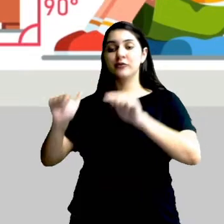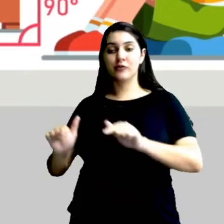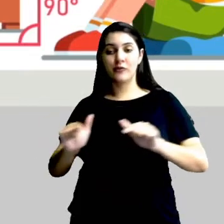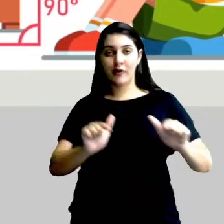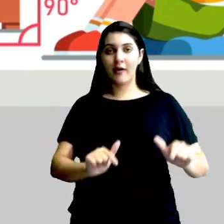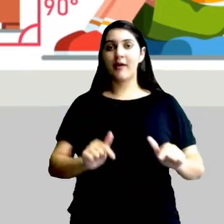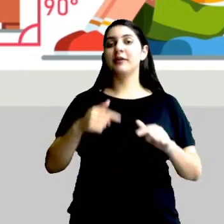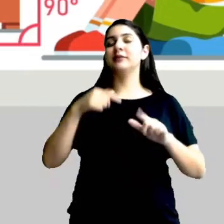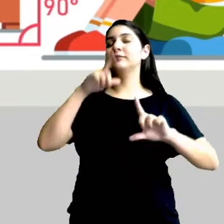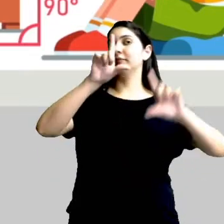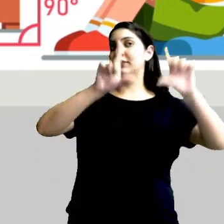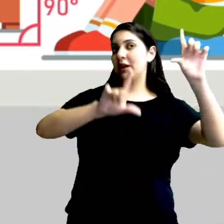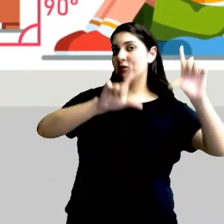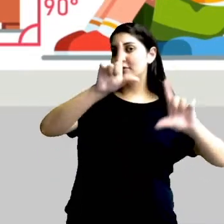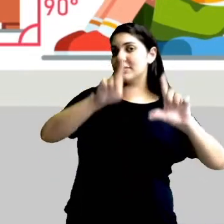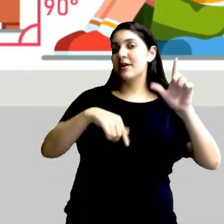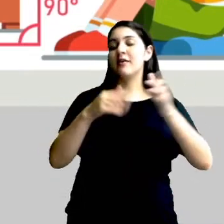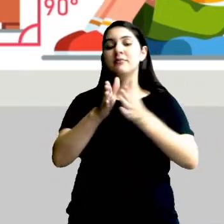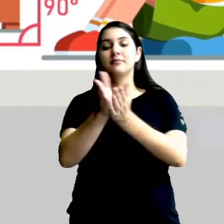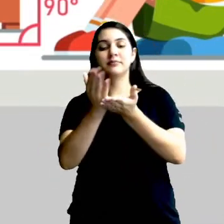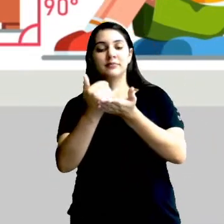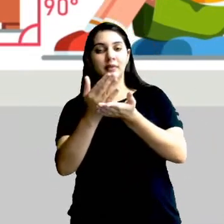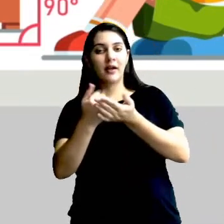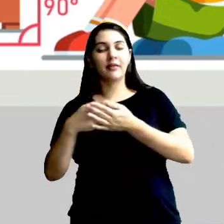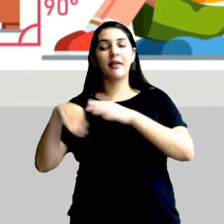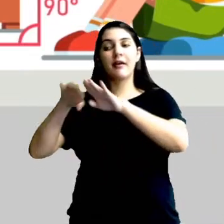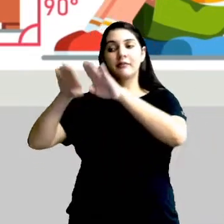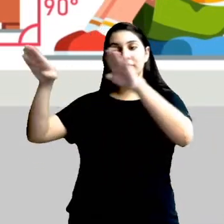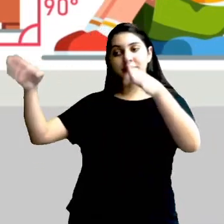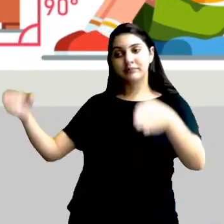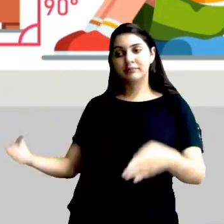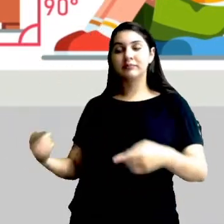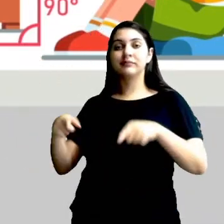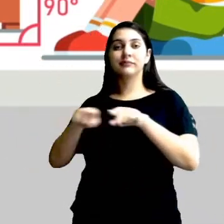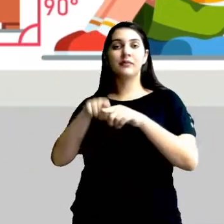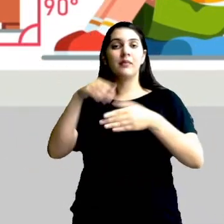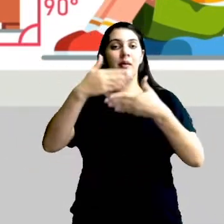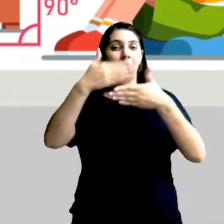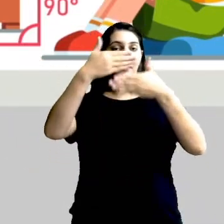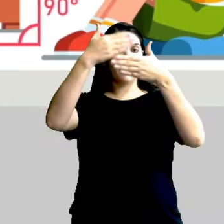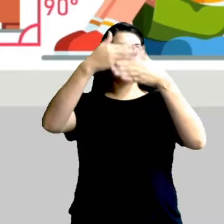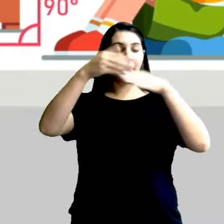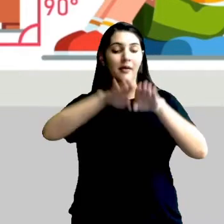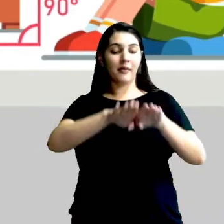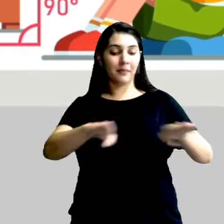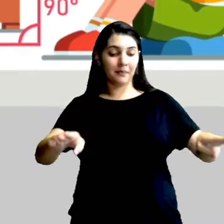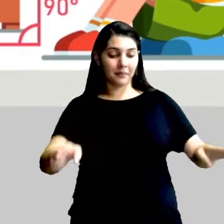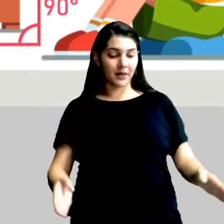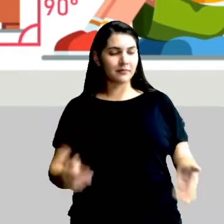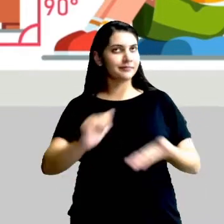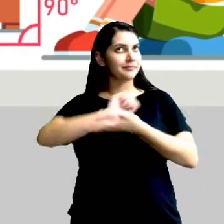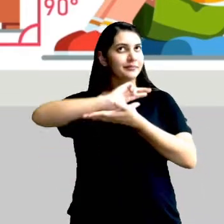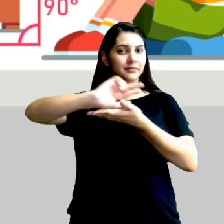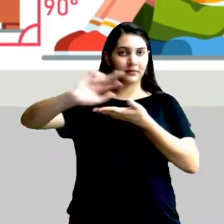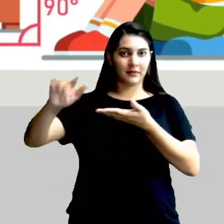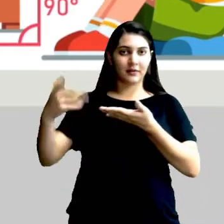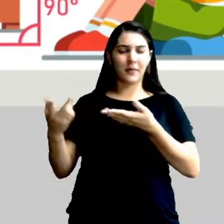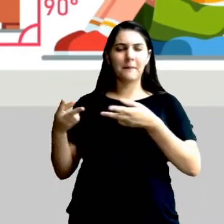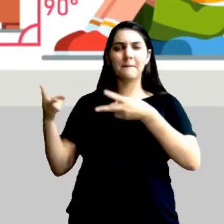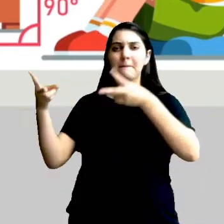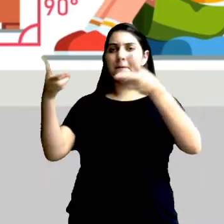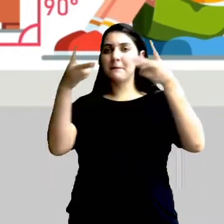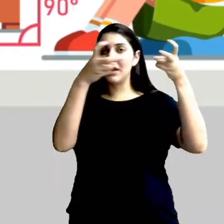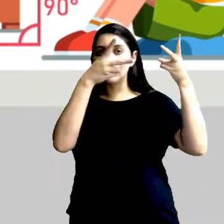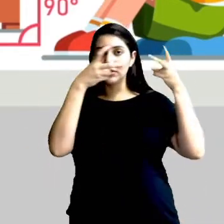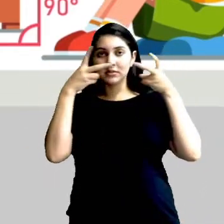como nas televisões, cadernos, estantes, paredes, mesas, entre outros.